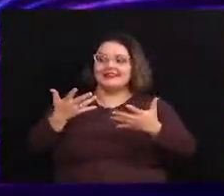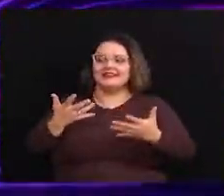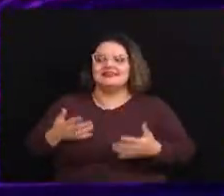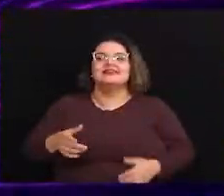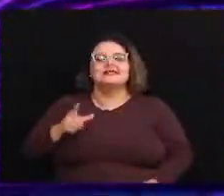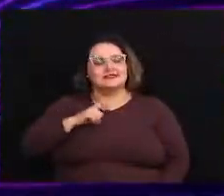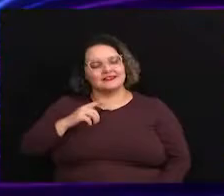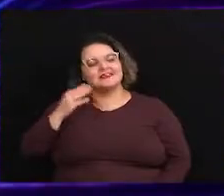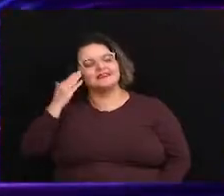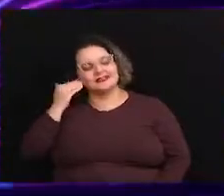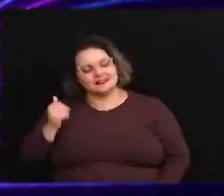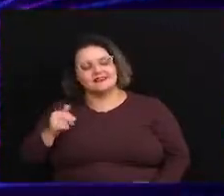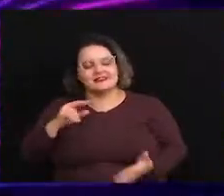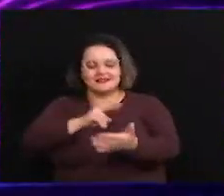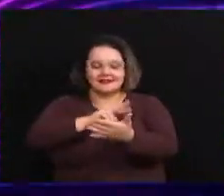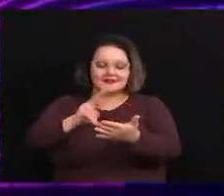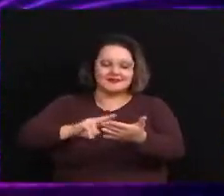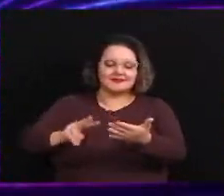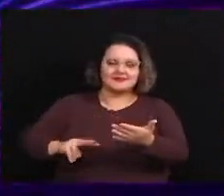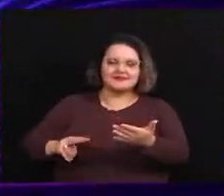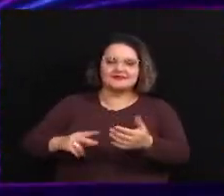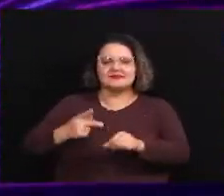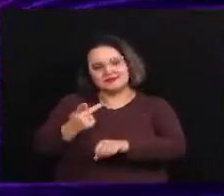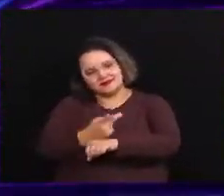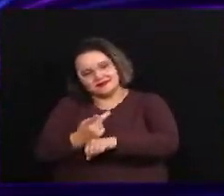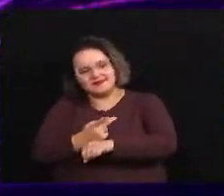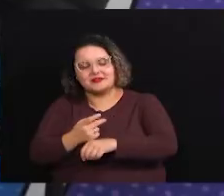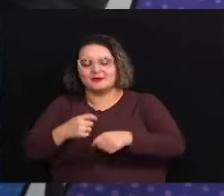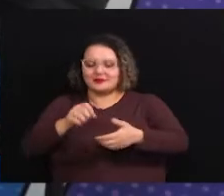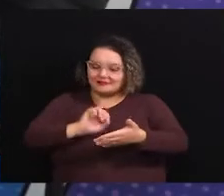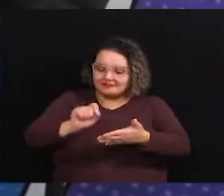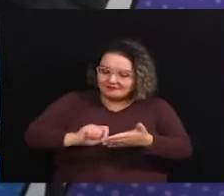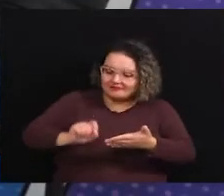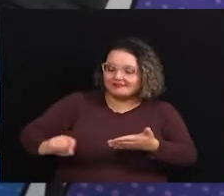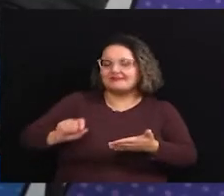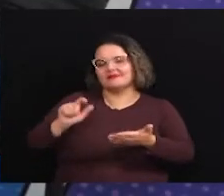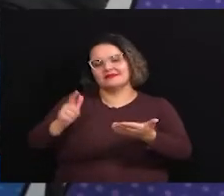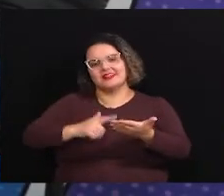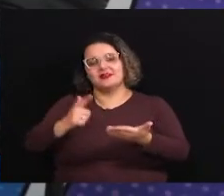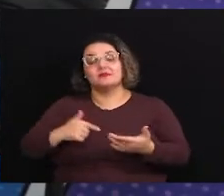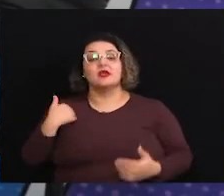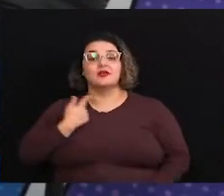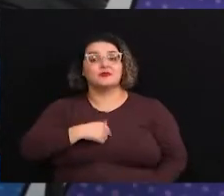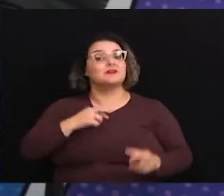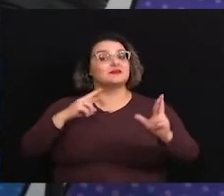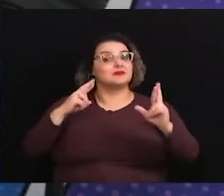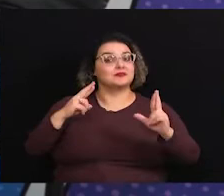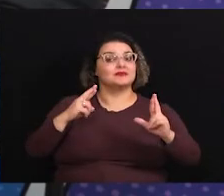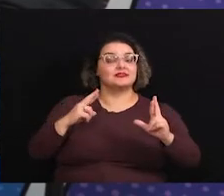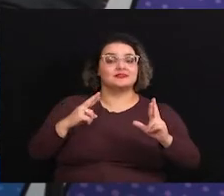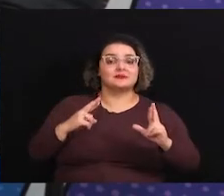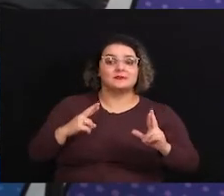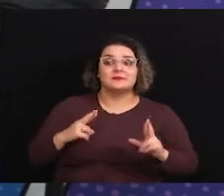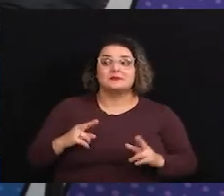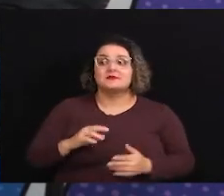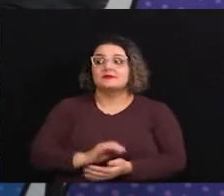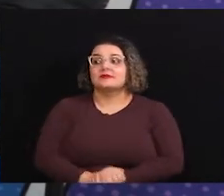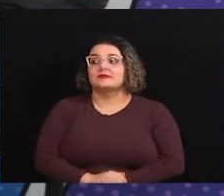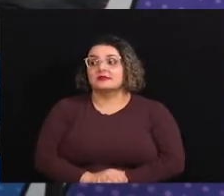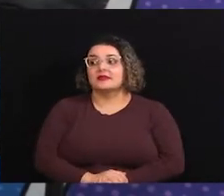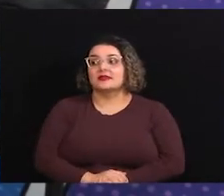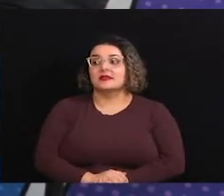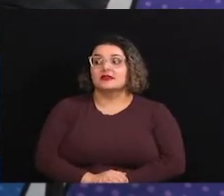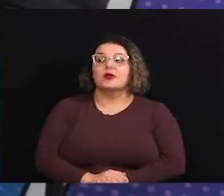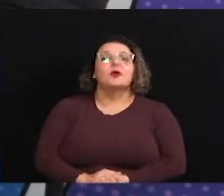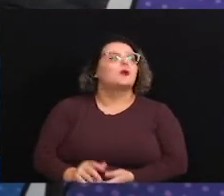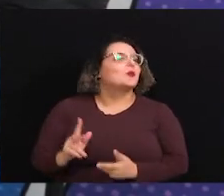sei que tem leitor querendo e a gente corre atrás. Bom, e a gente aqui, Kaluan, espera, né, que você não seja realmente